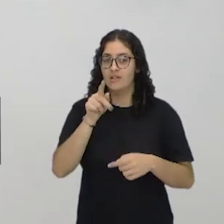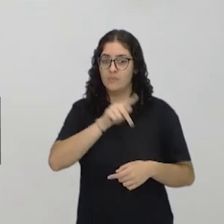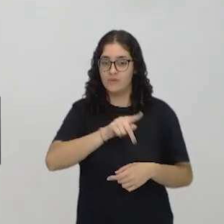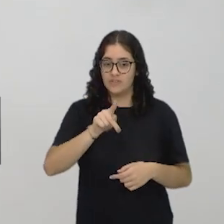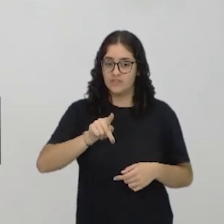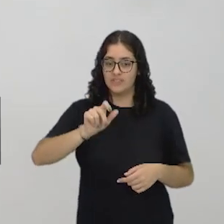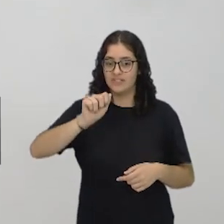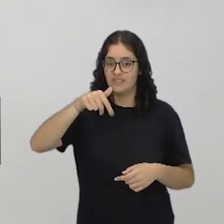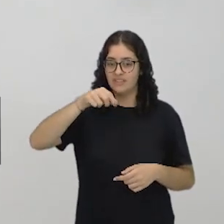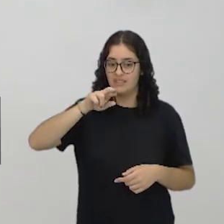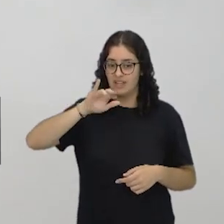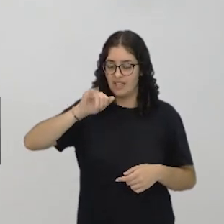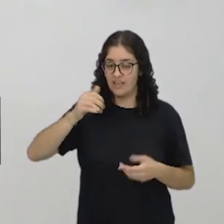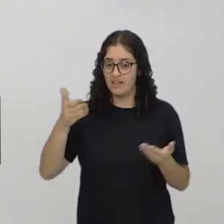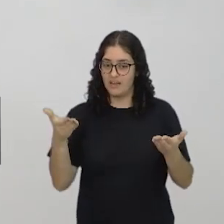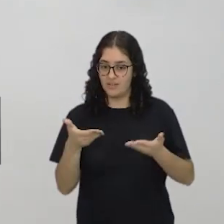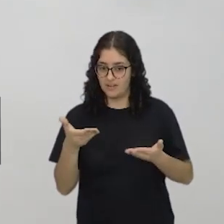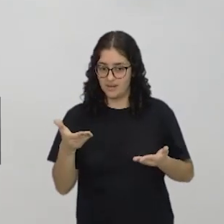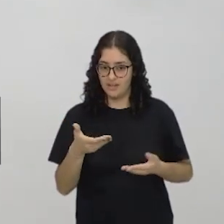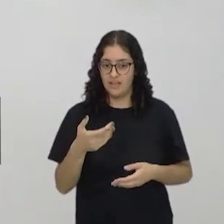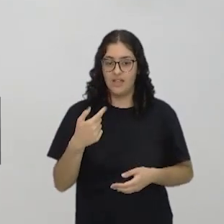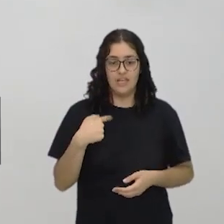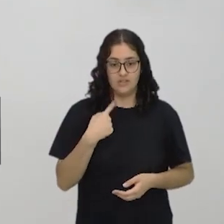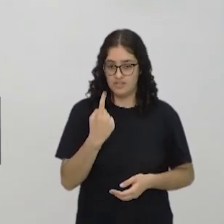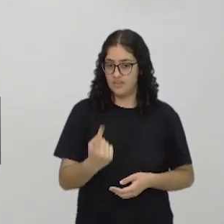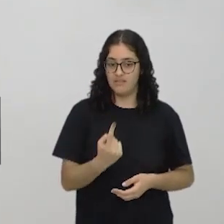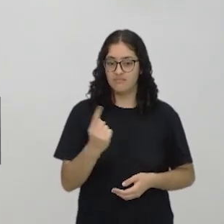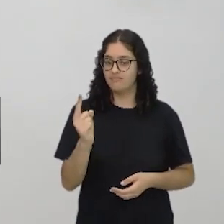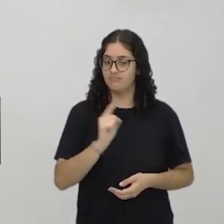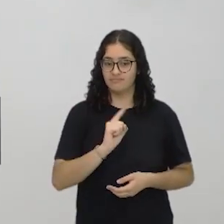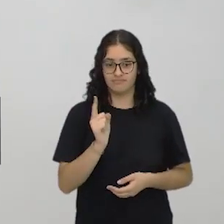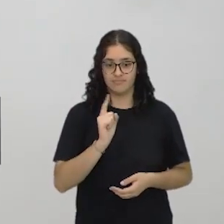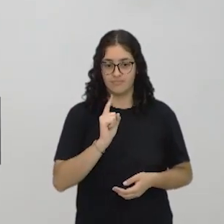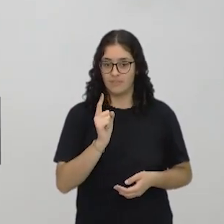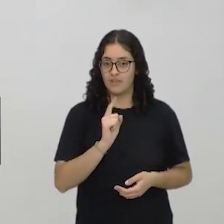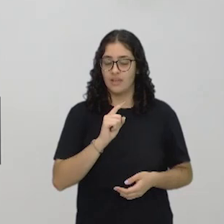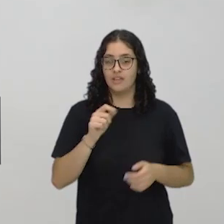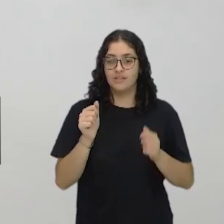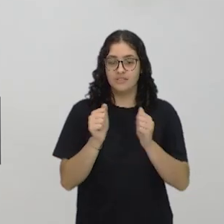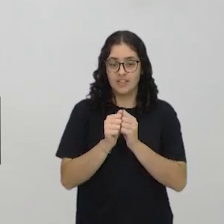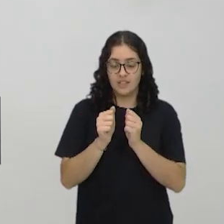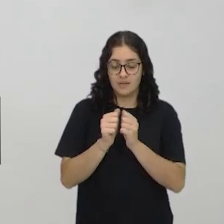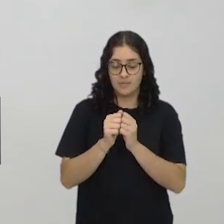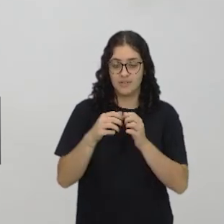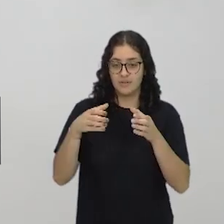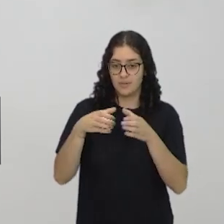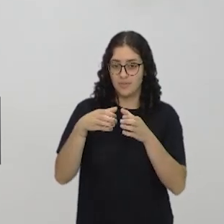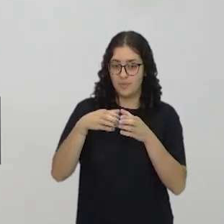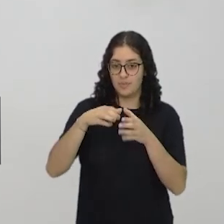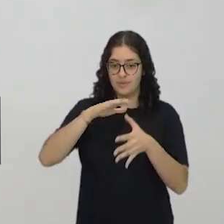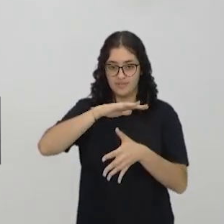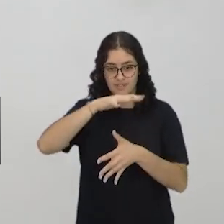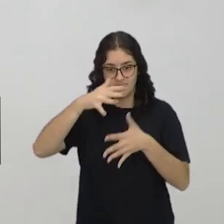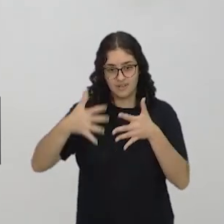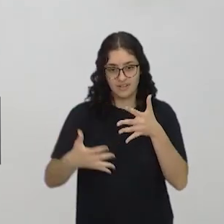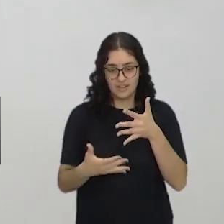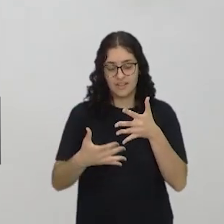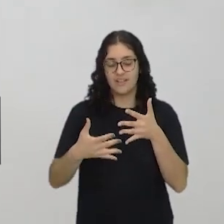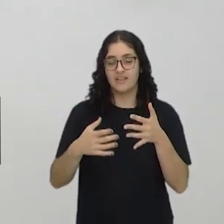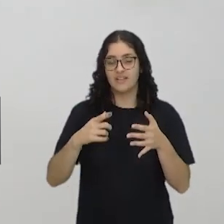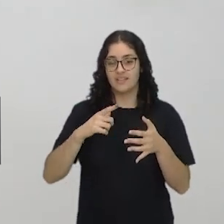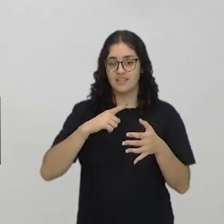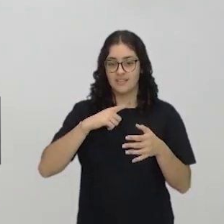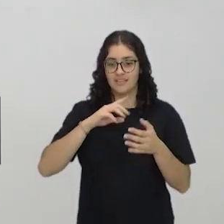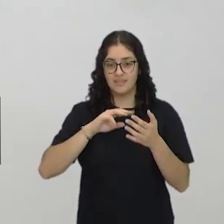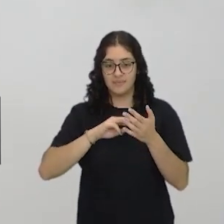nesta aula. Não estamos sozinhos aqui, sempre o time de Libras transformando essa aula em bilíngue, português e